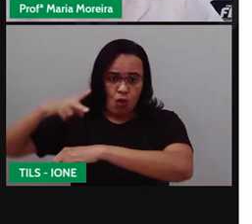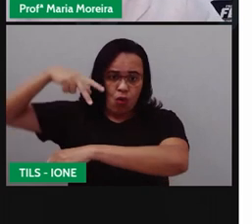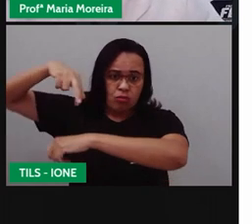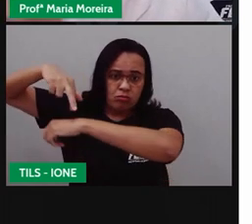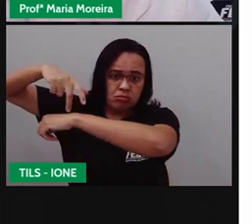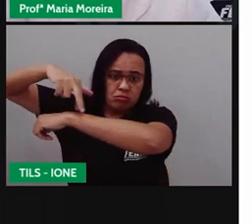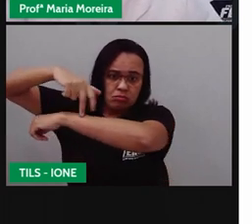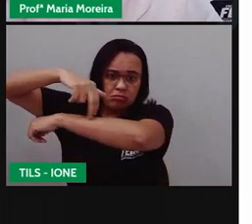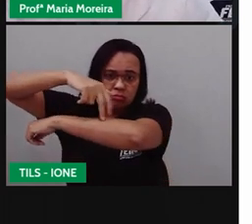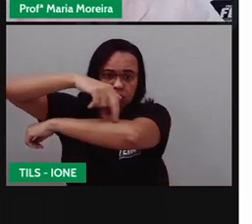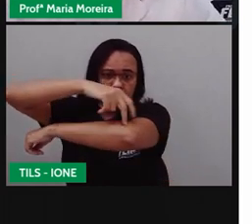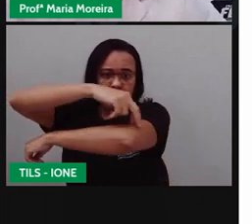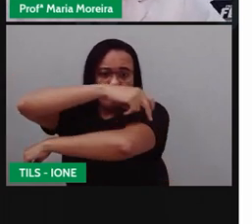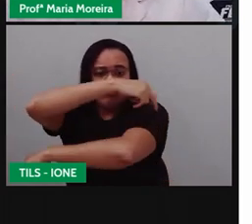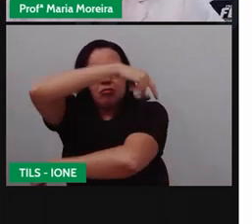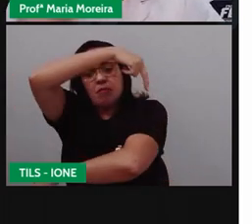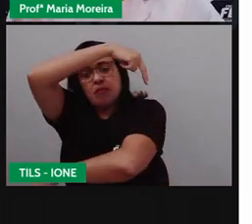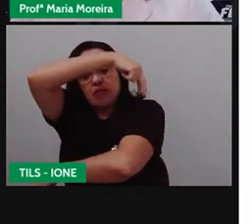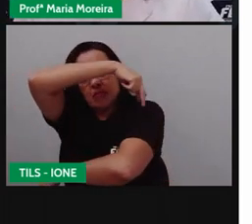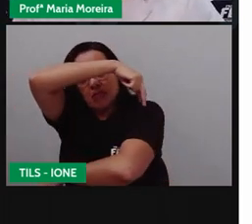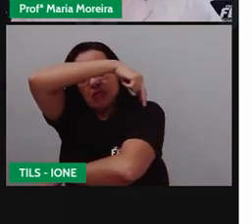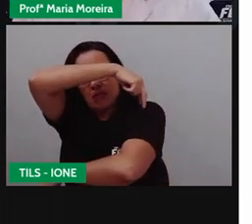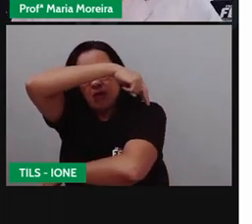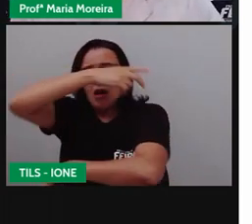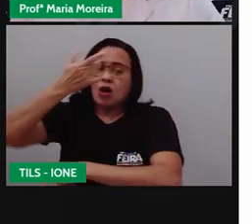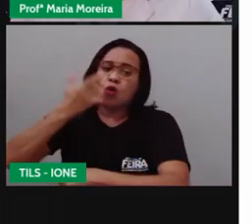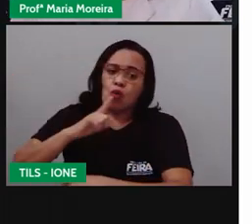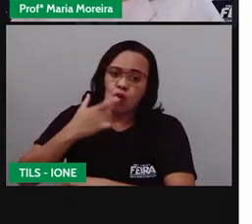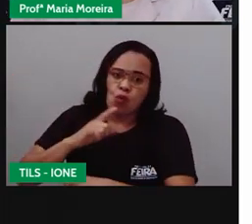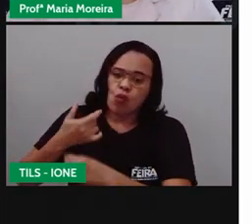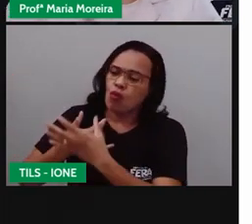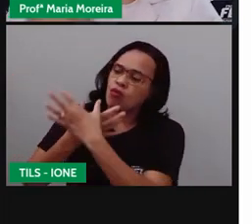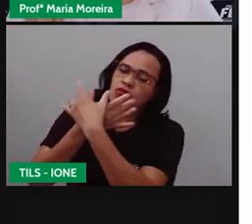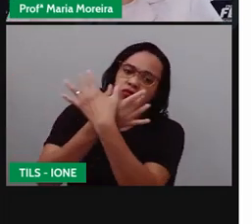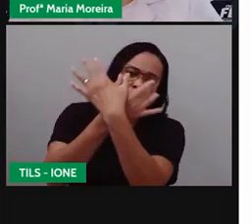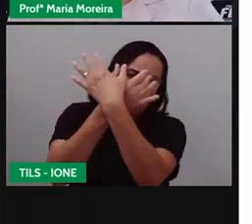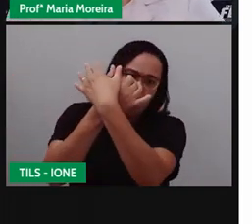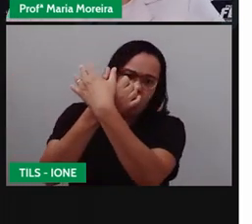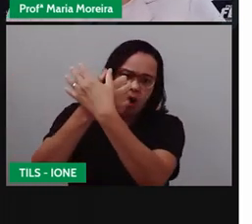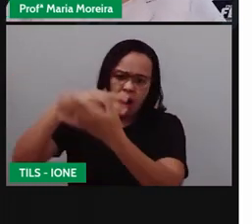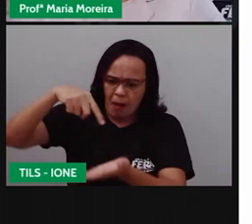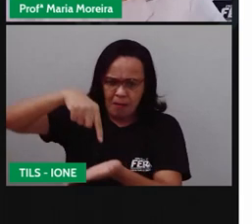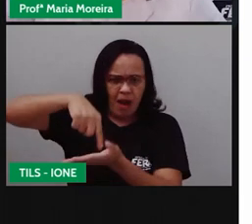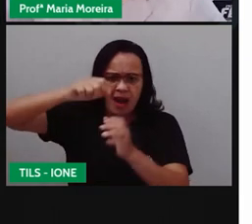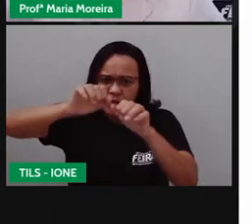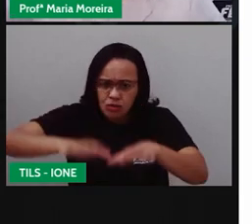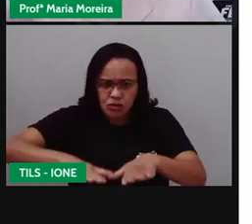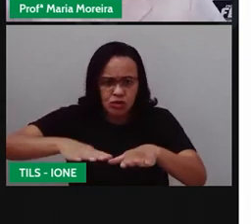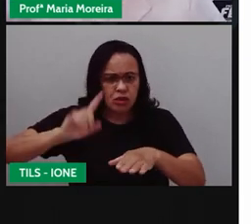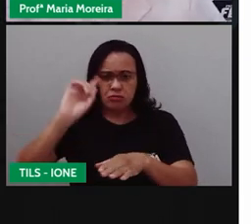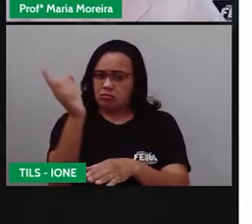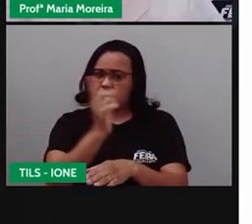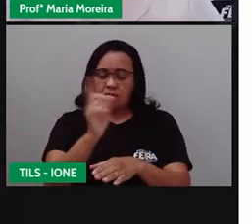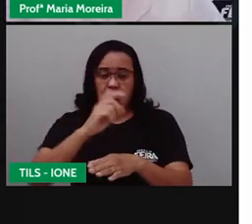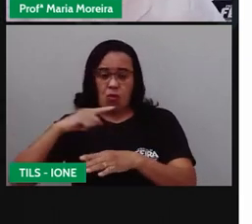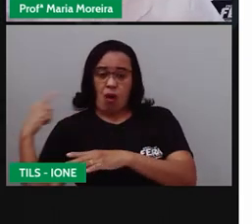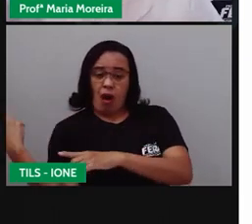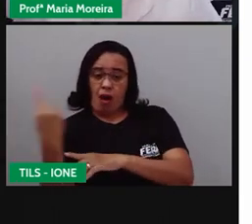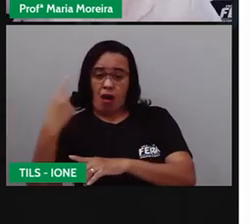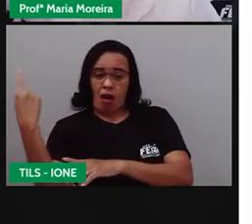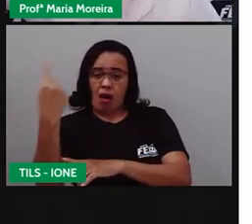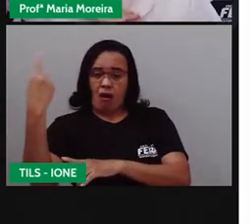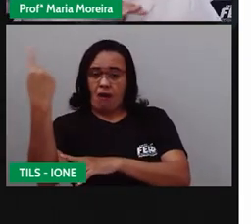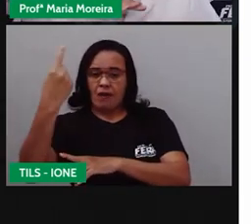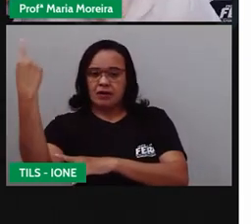lugar para, né, conseguir esse voo. Então, eles não partiram do chão, eles partiram de um local alto, e desse